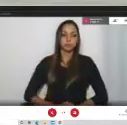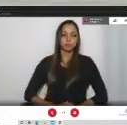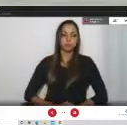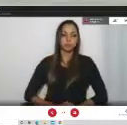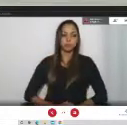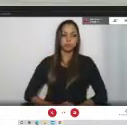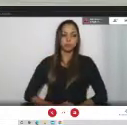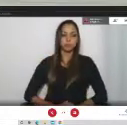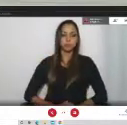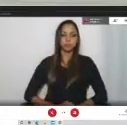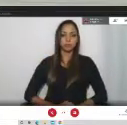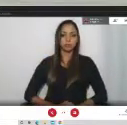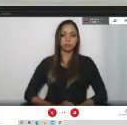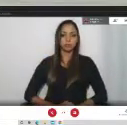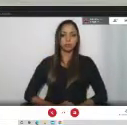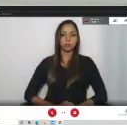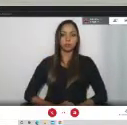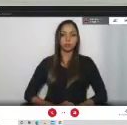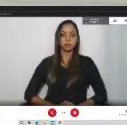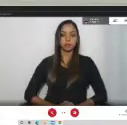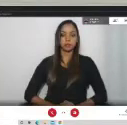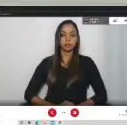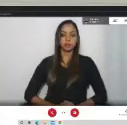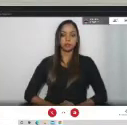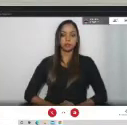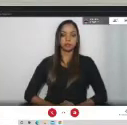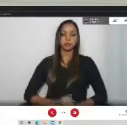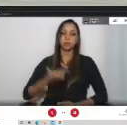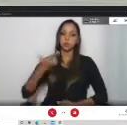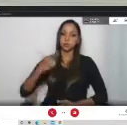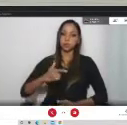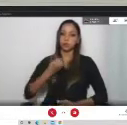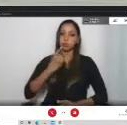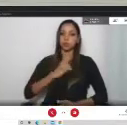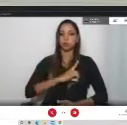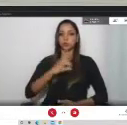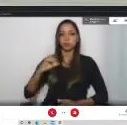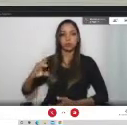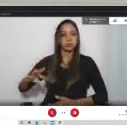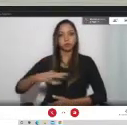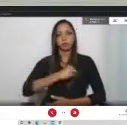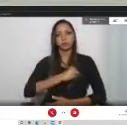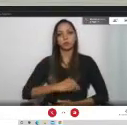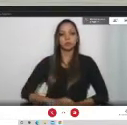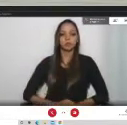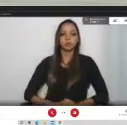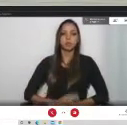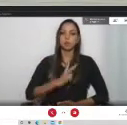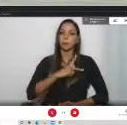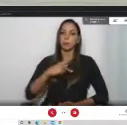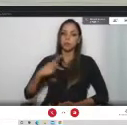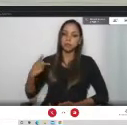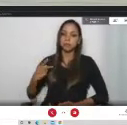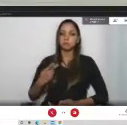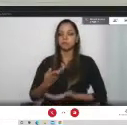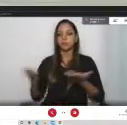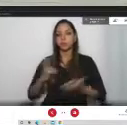Mais uma vez, bom dia a todos. Senhor presidente, senhores